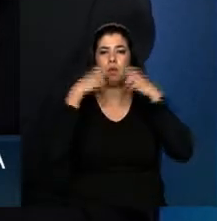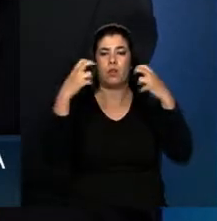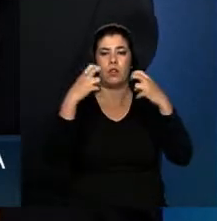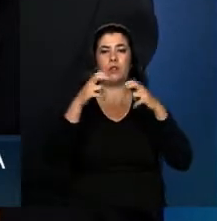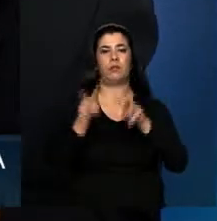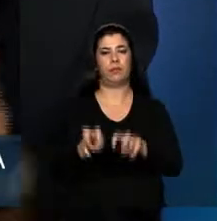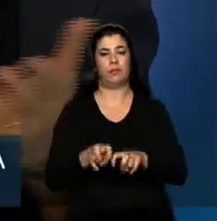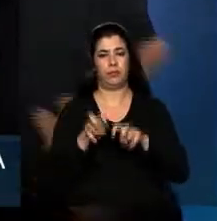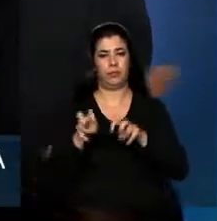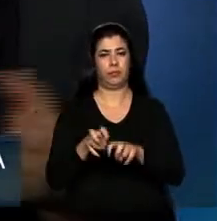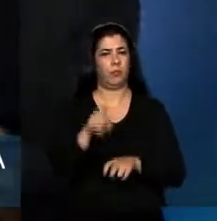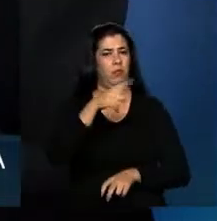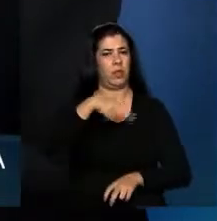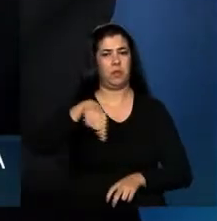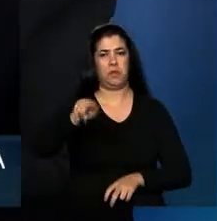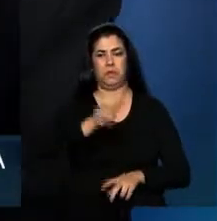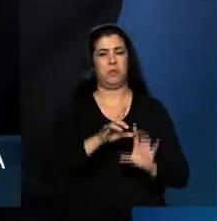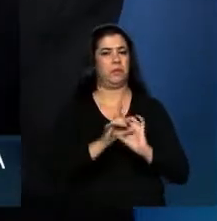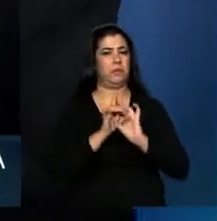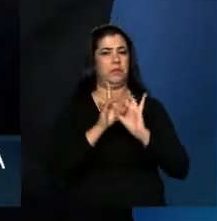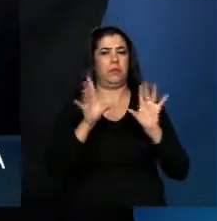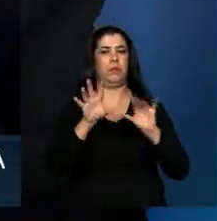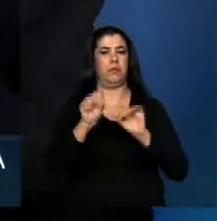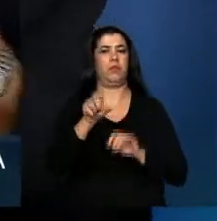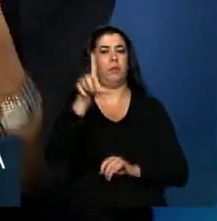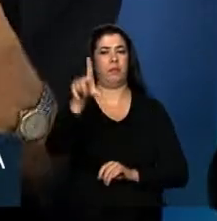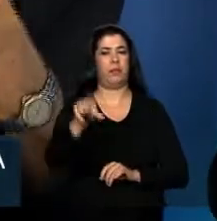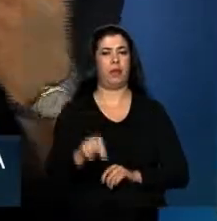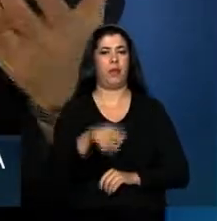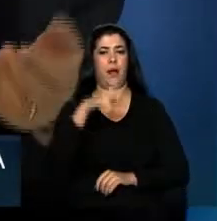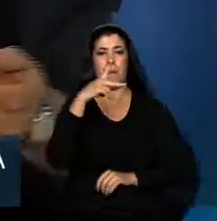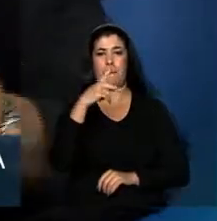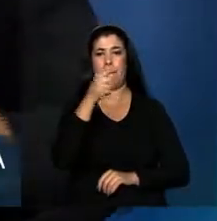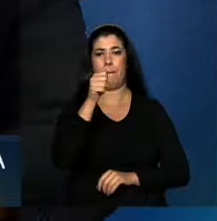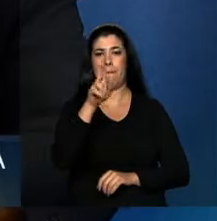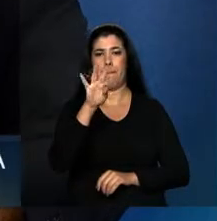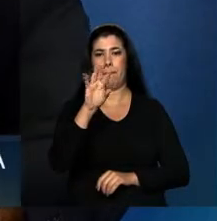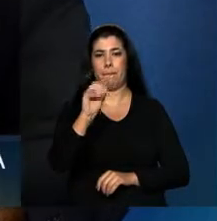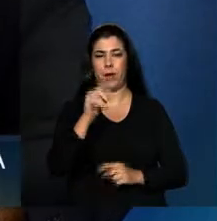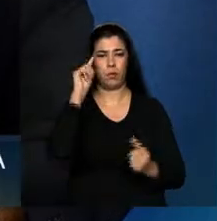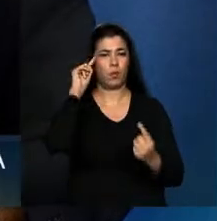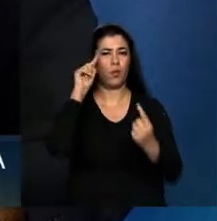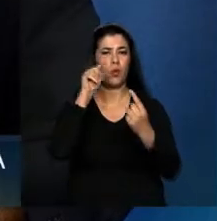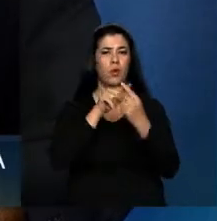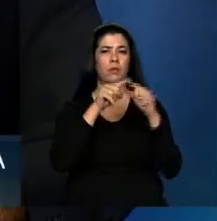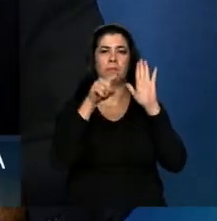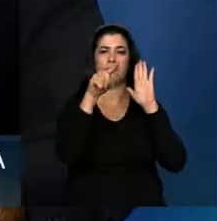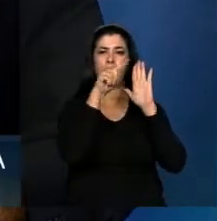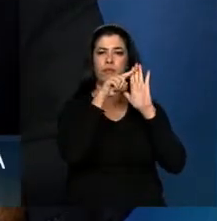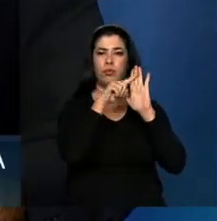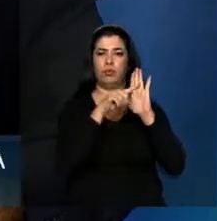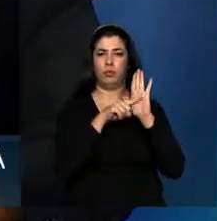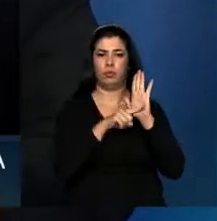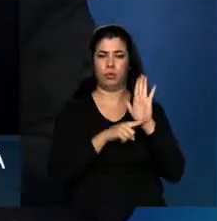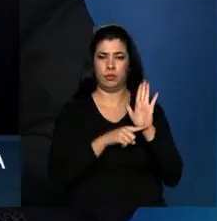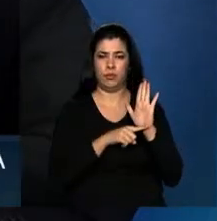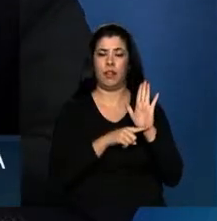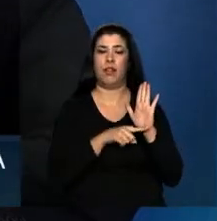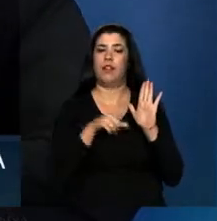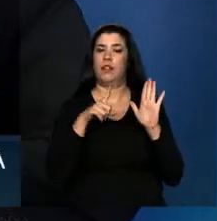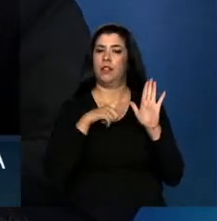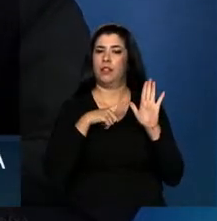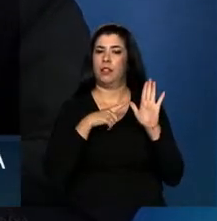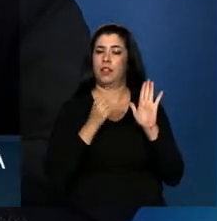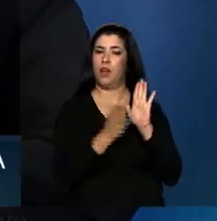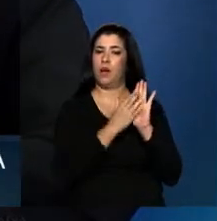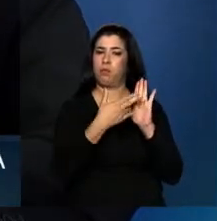vocês podem pegar ela, discutir e tal, né? Mas, na verdade, nós temos alguns itens da